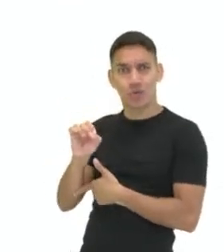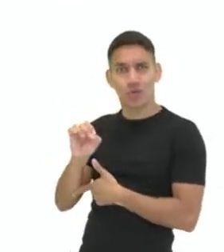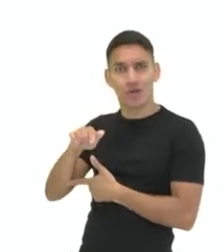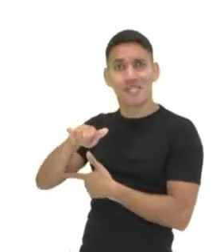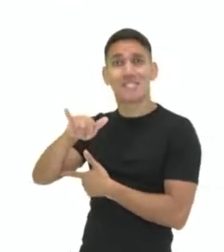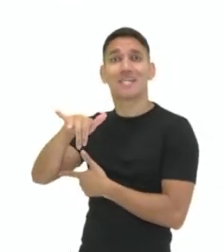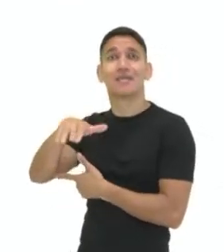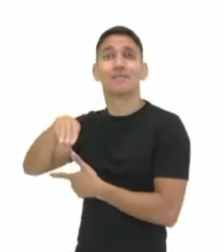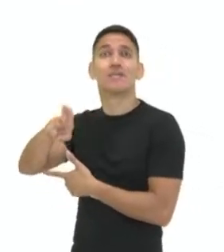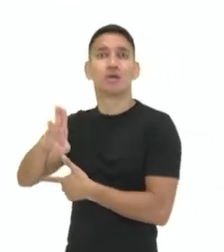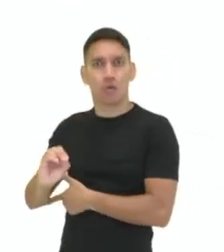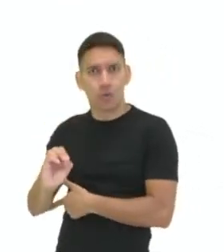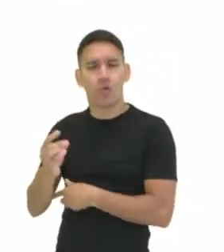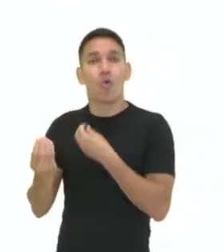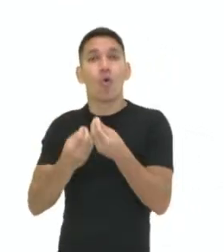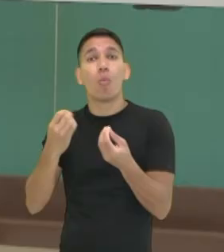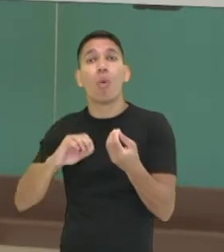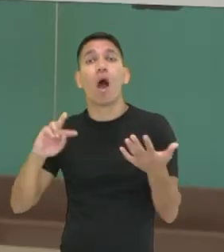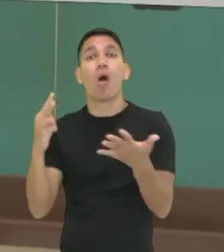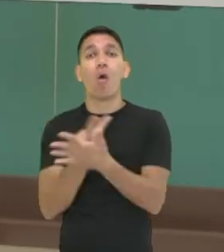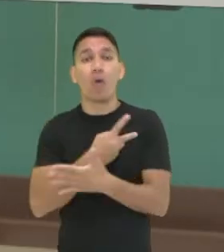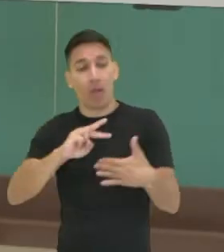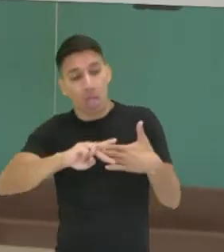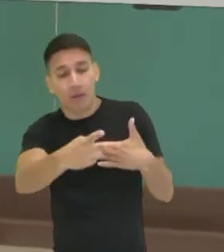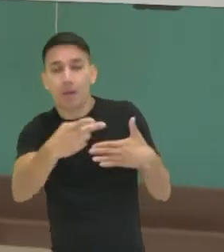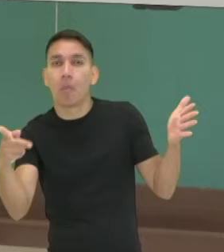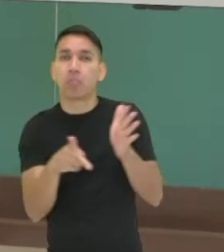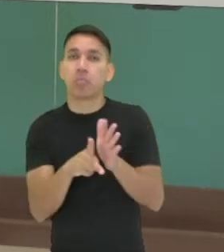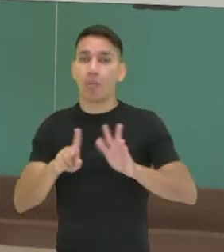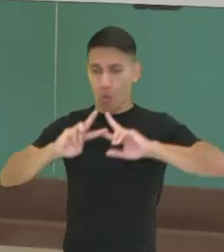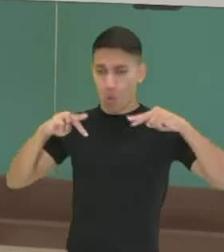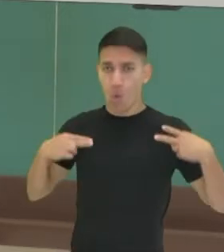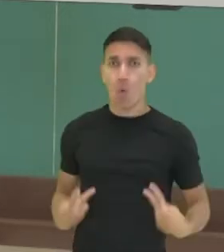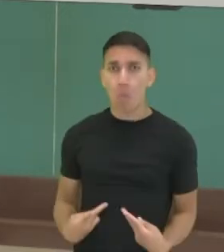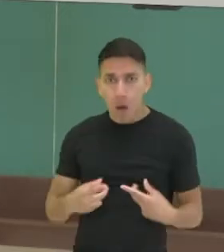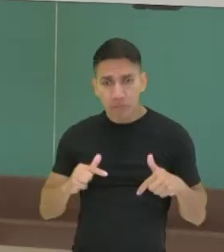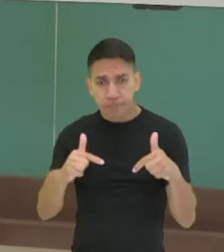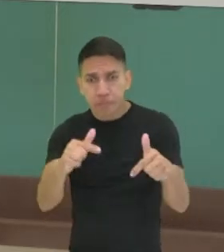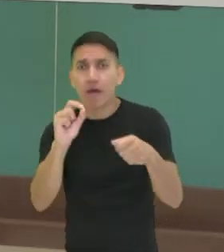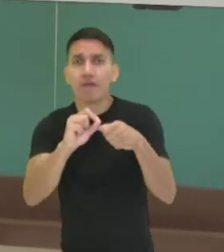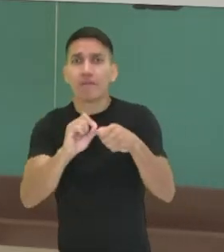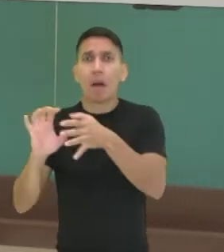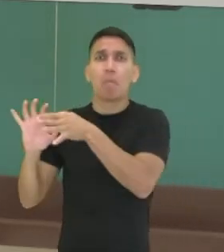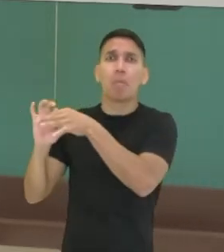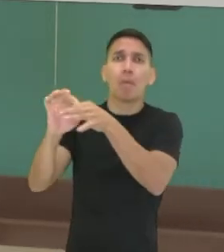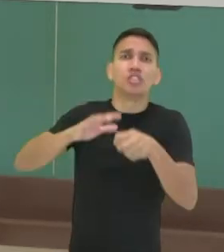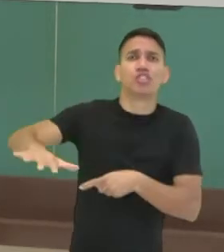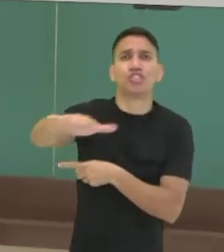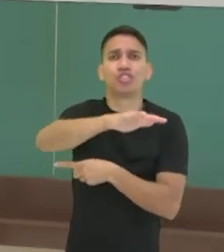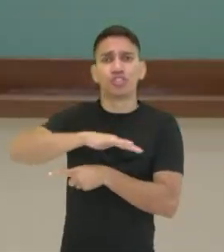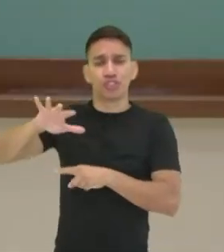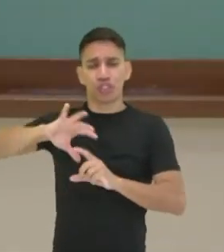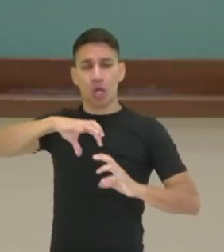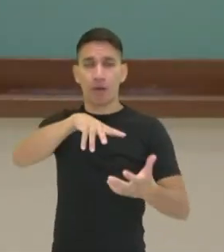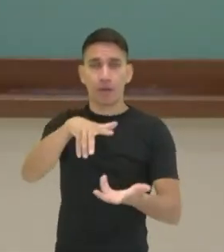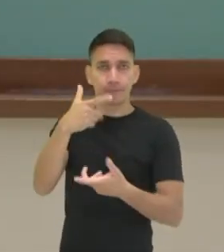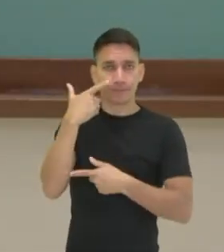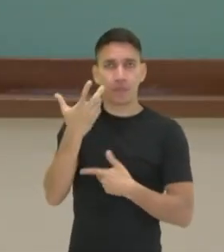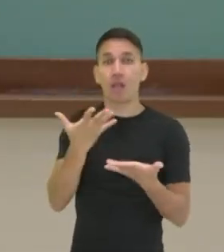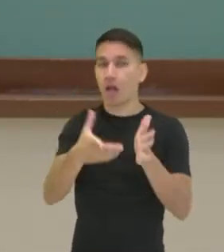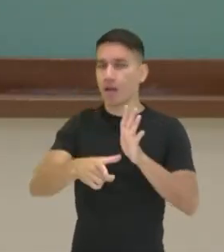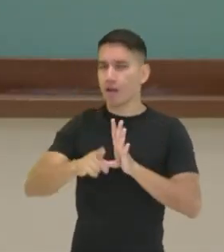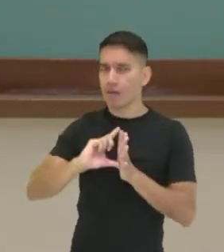ação antrópica no planeta, ou seja, pela ação do ser humano no planeta nesse contexto geral. Antes eu sempre trago para vocês